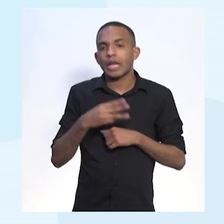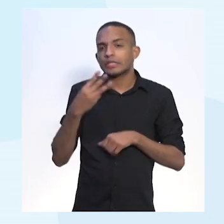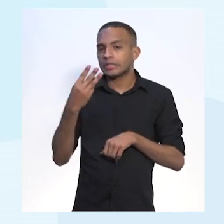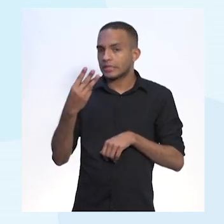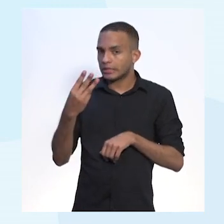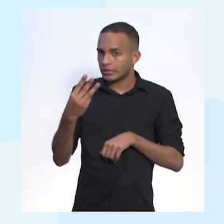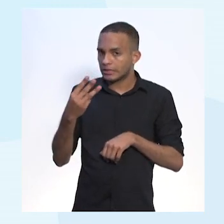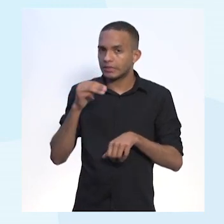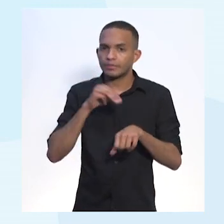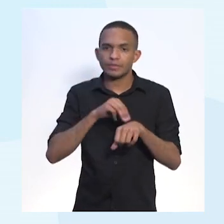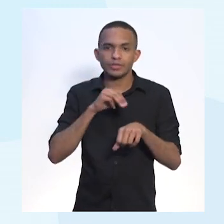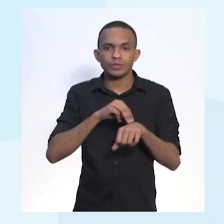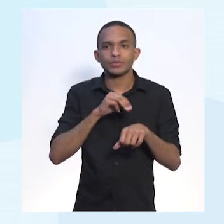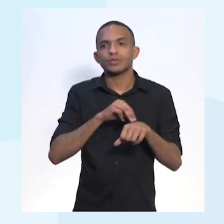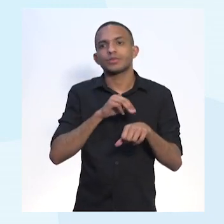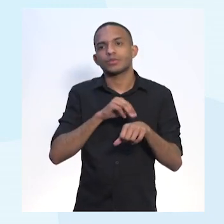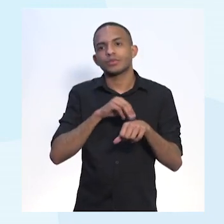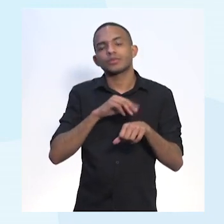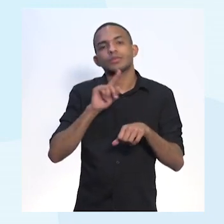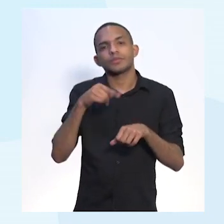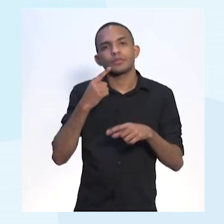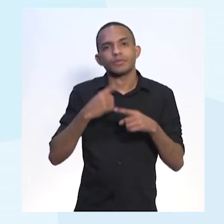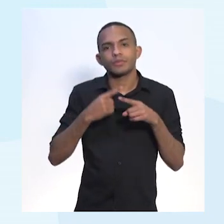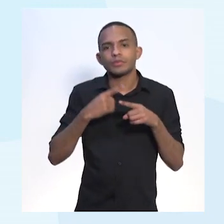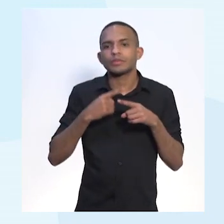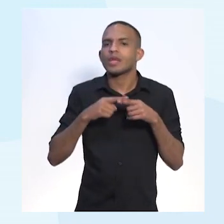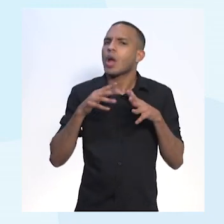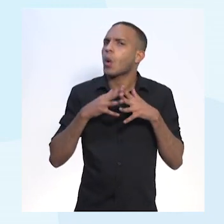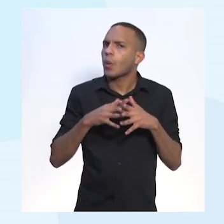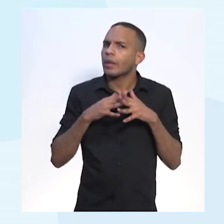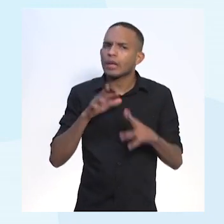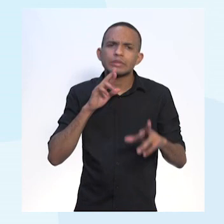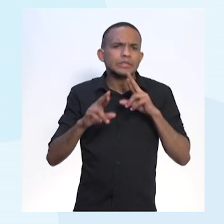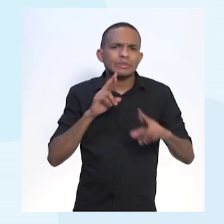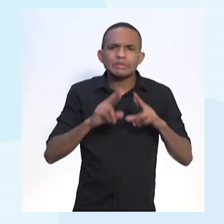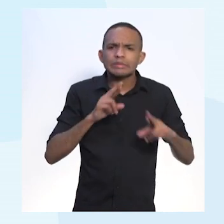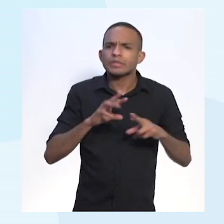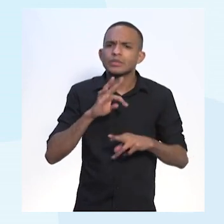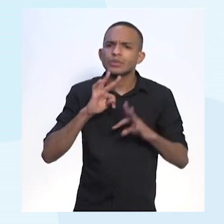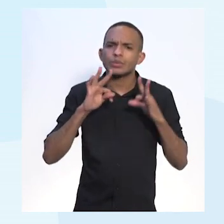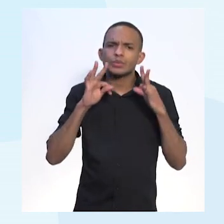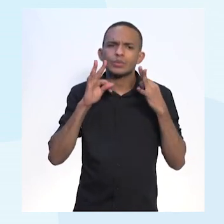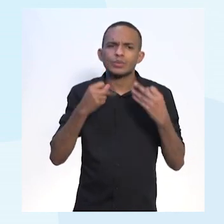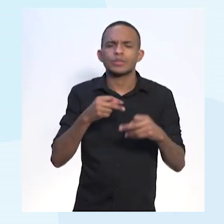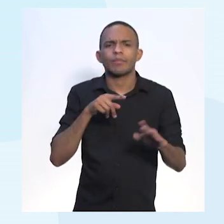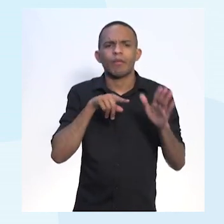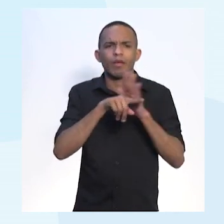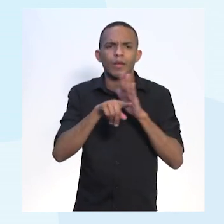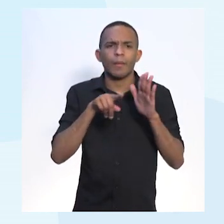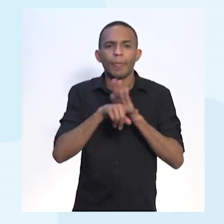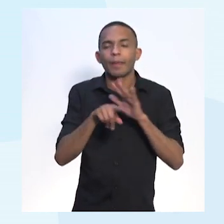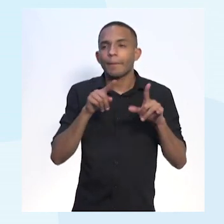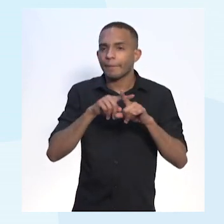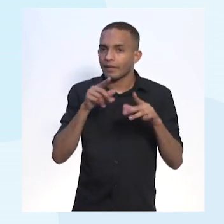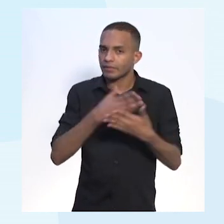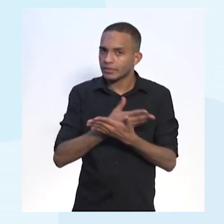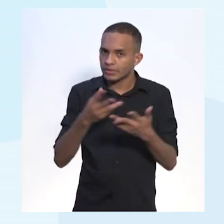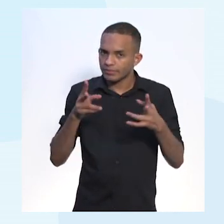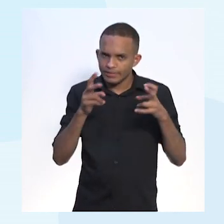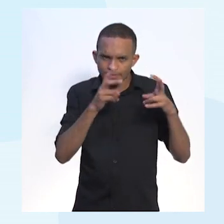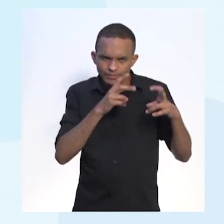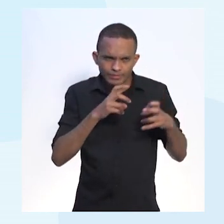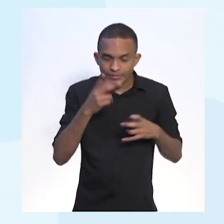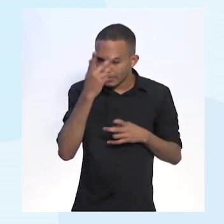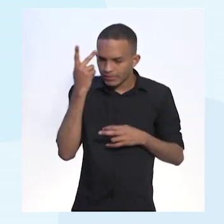3 minutos, porque eu acho que é um pouquinho mais complexo responder todas essas perguntas de uma vez. Só que percebeu que tem muita gente